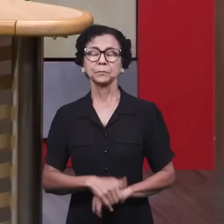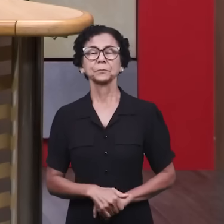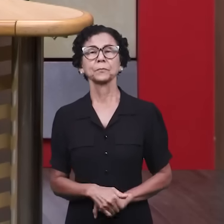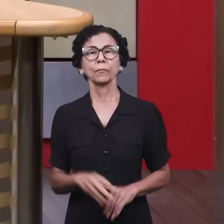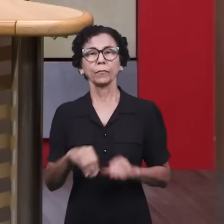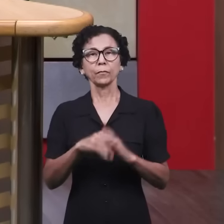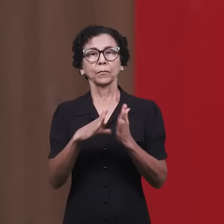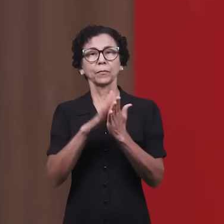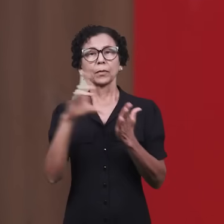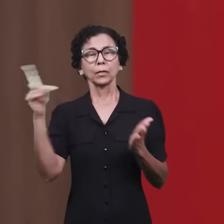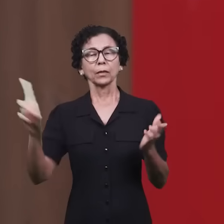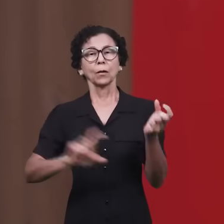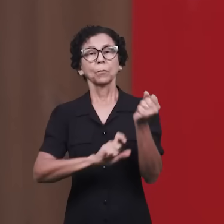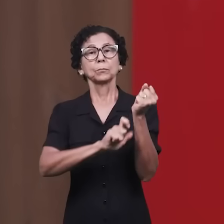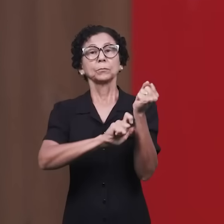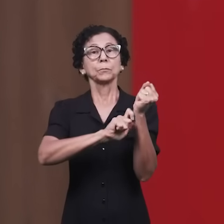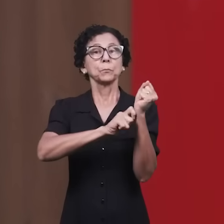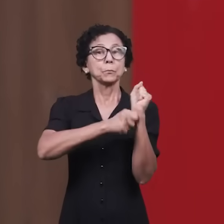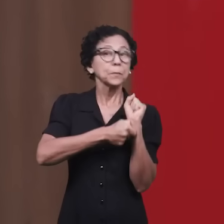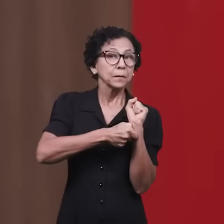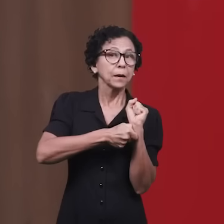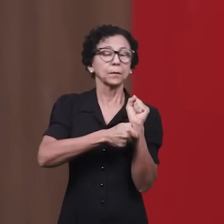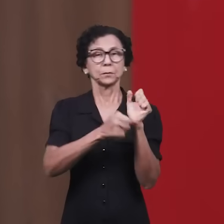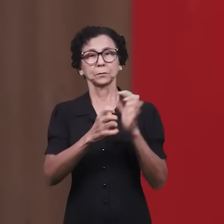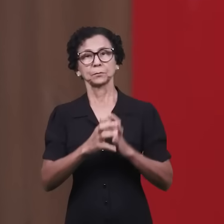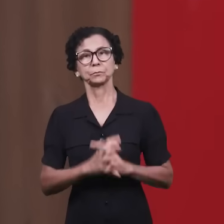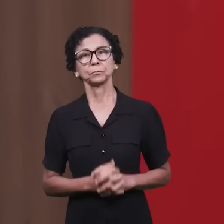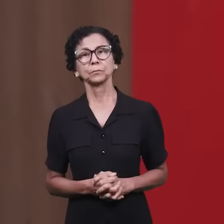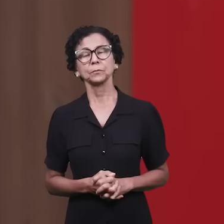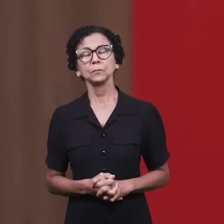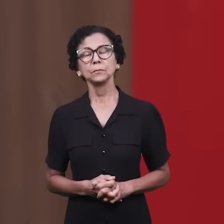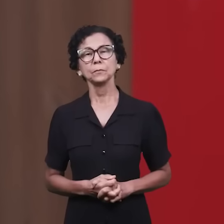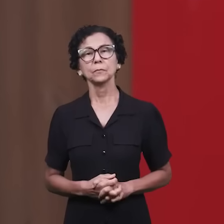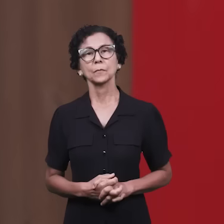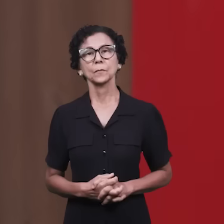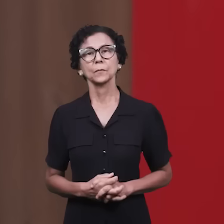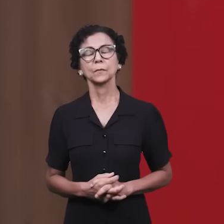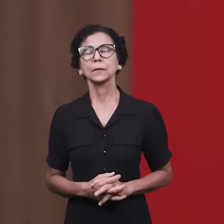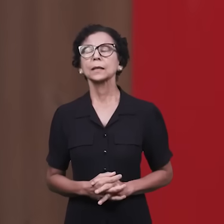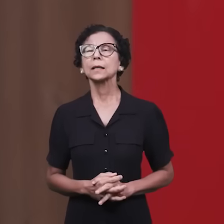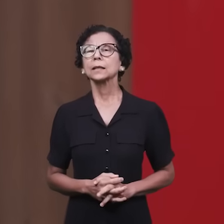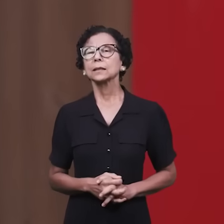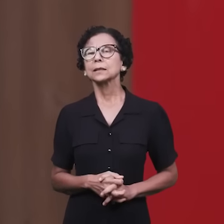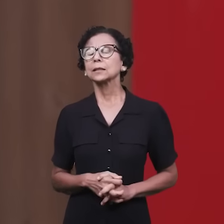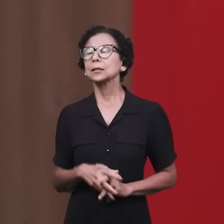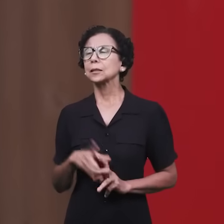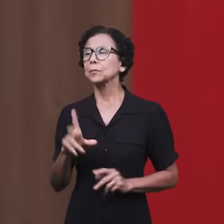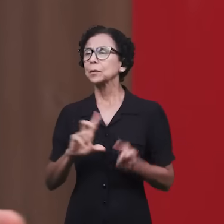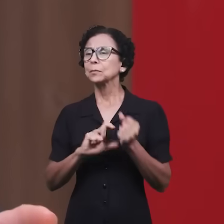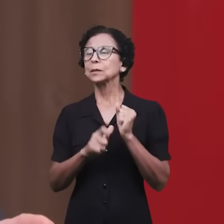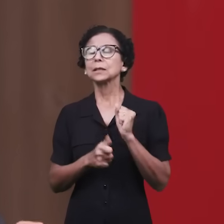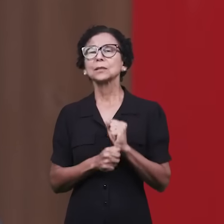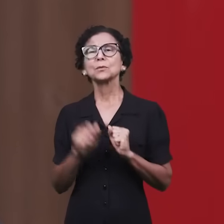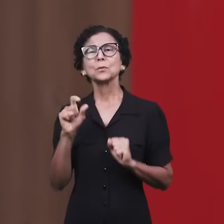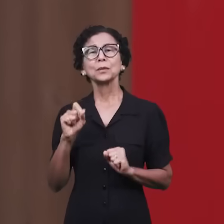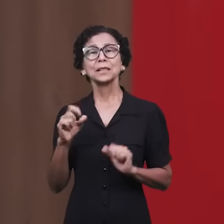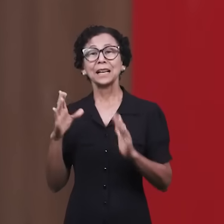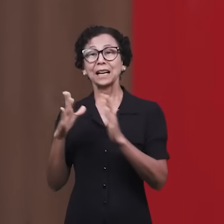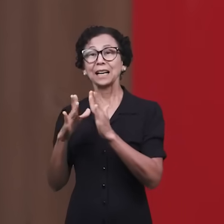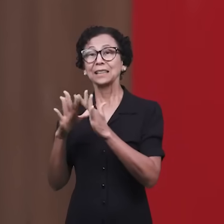A gente está no mistério. Uma coisa mais misteriosa é o arrebatamento da igreja. Eis que vos digo um